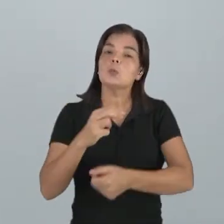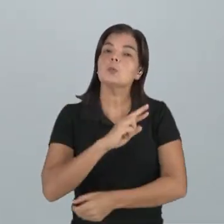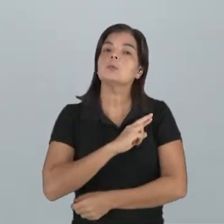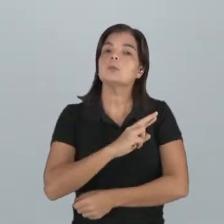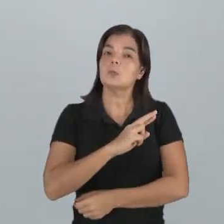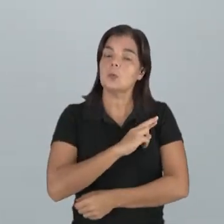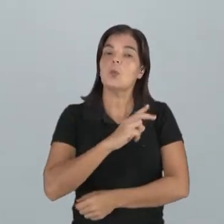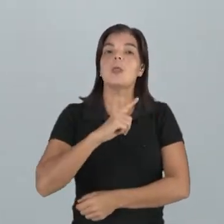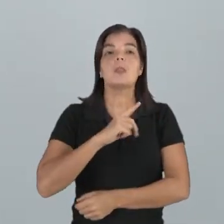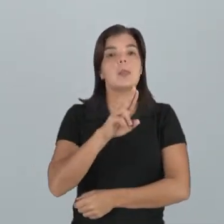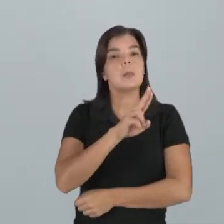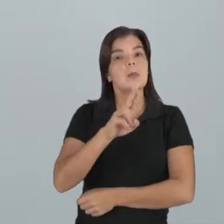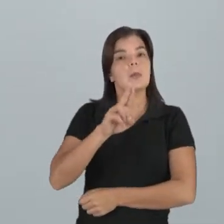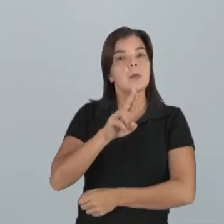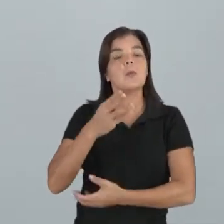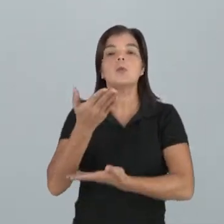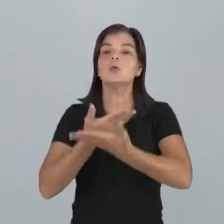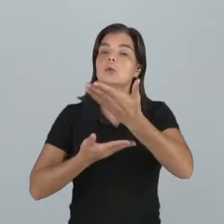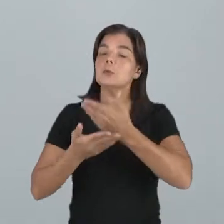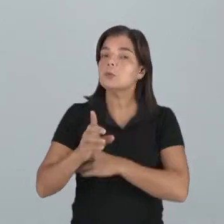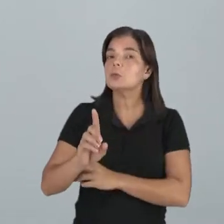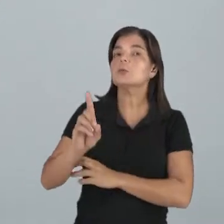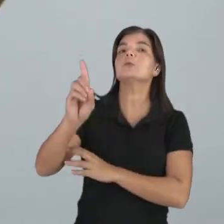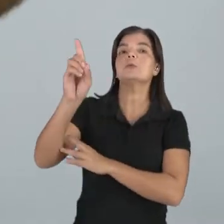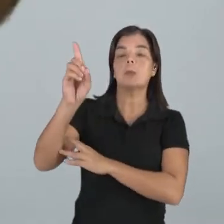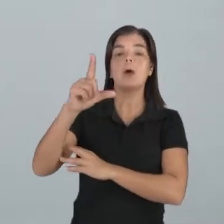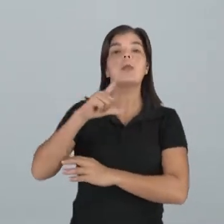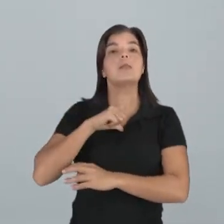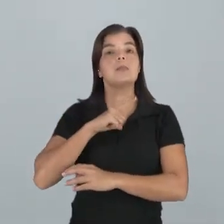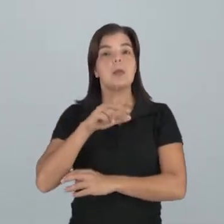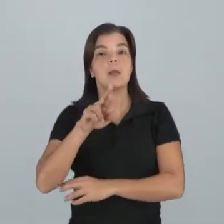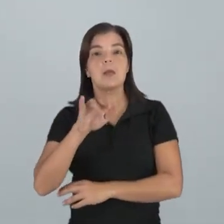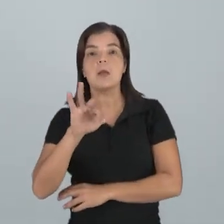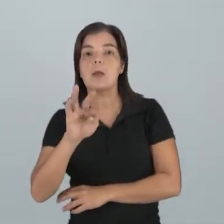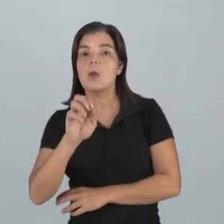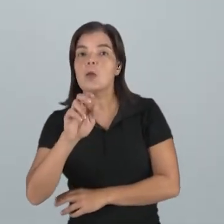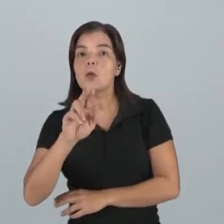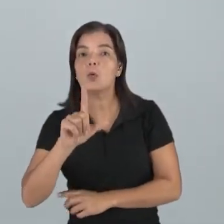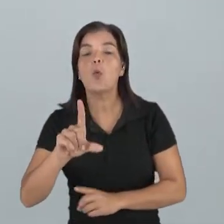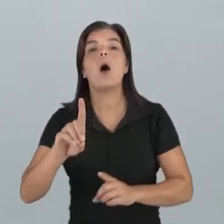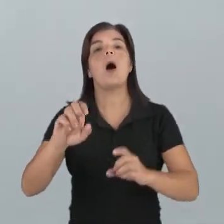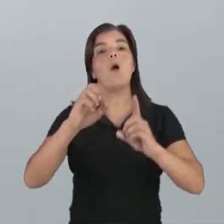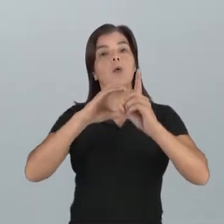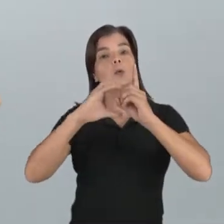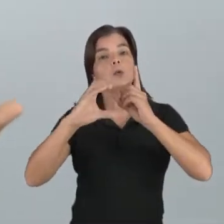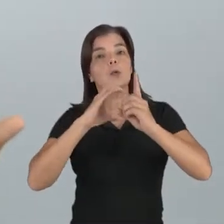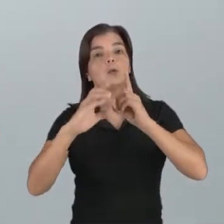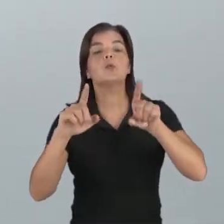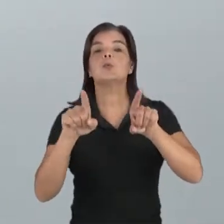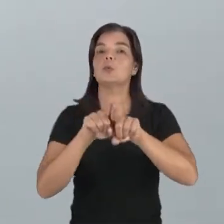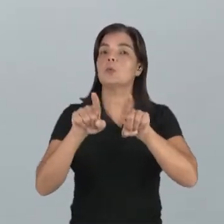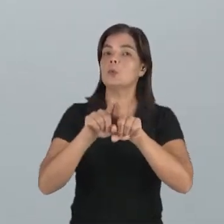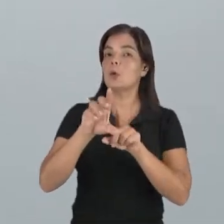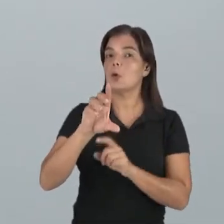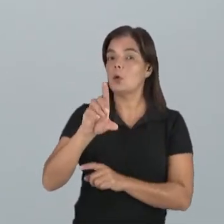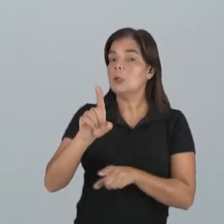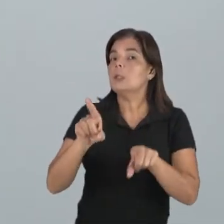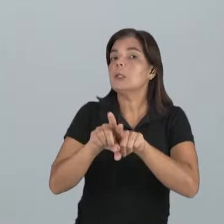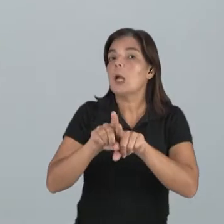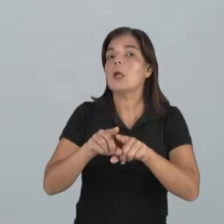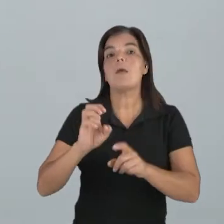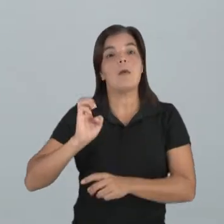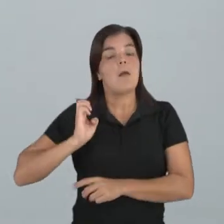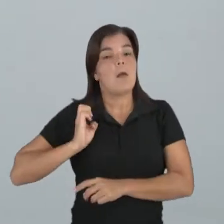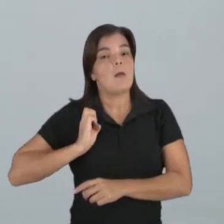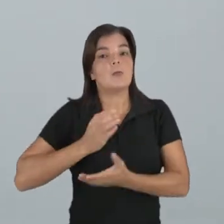têm o quê? Tem um nome, tem uma relação com o transcendente, tem ritual, tem culto, tem doutrina, tem regras